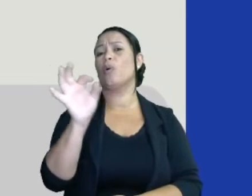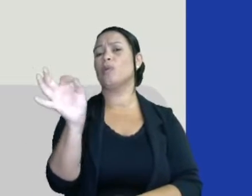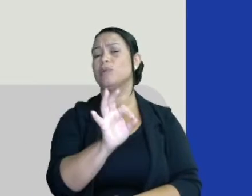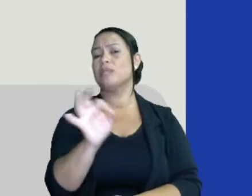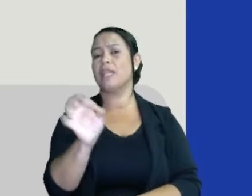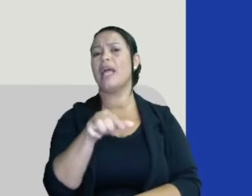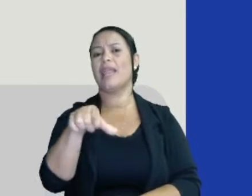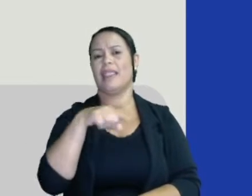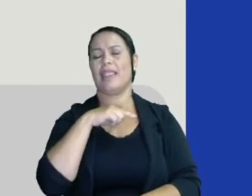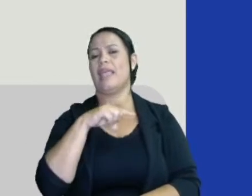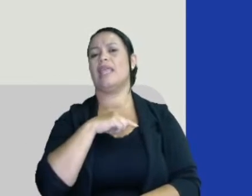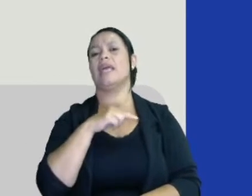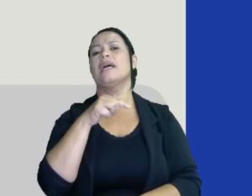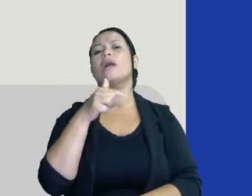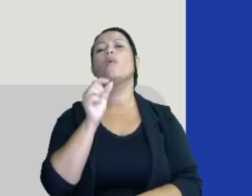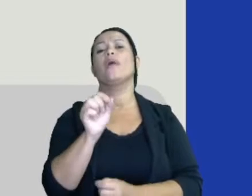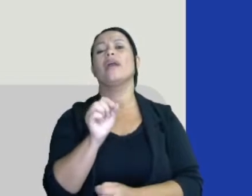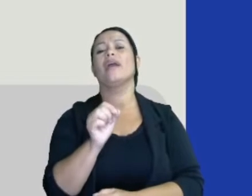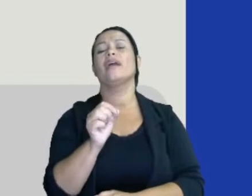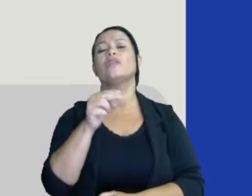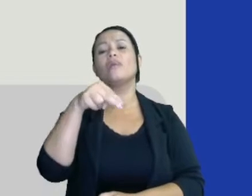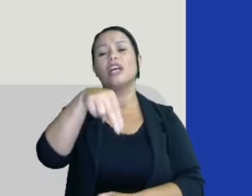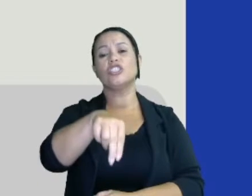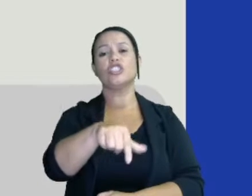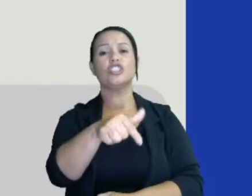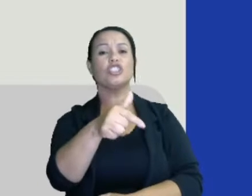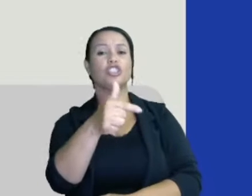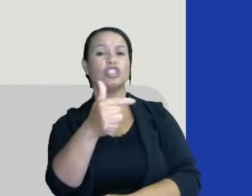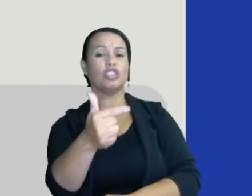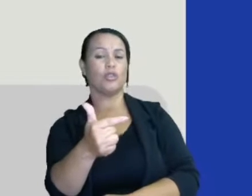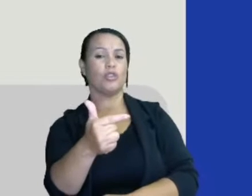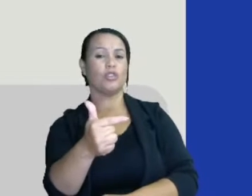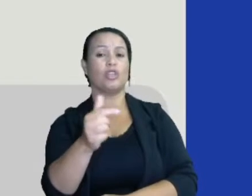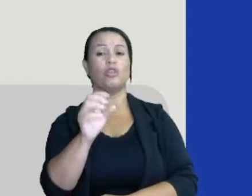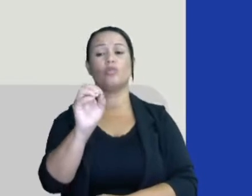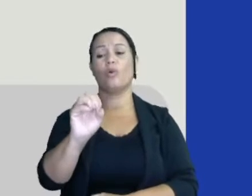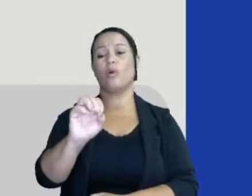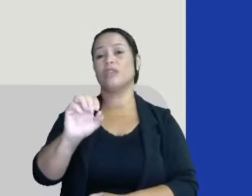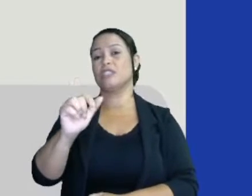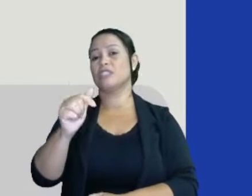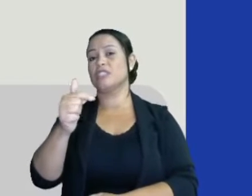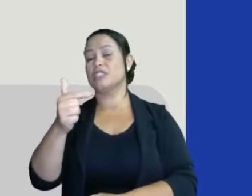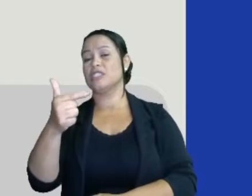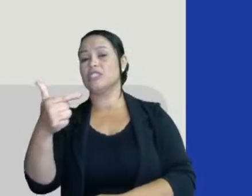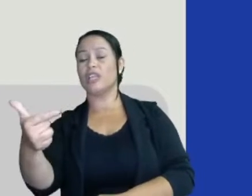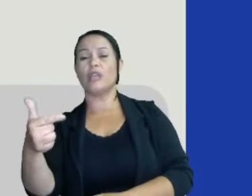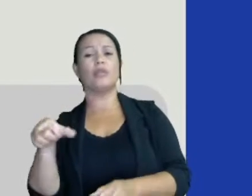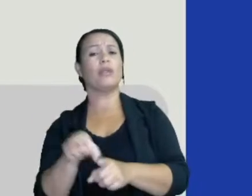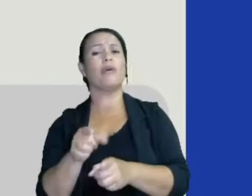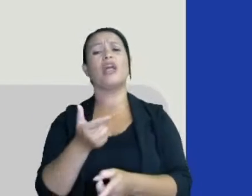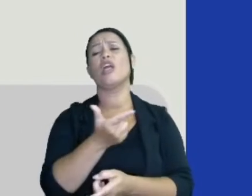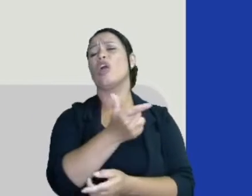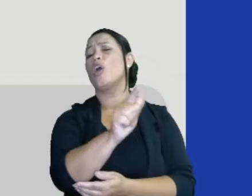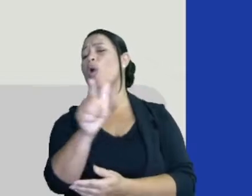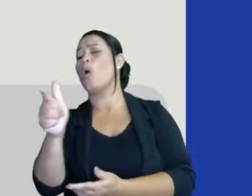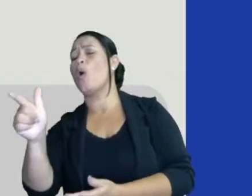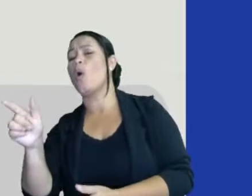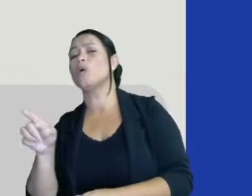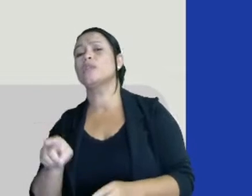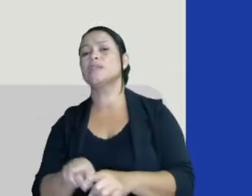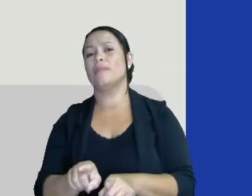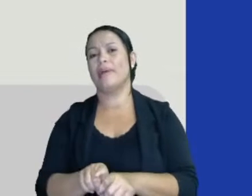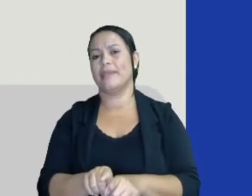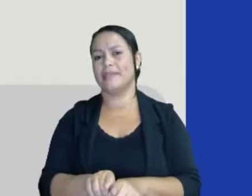gás nitrogênio, 21 delas do gás oxigênio e outras dos demais gases,